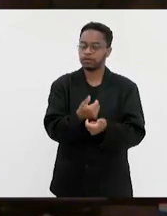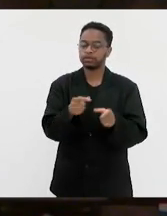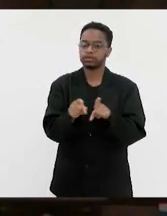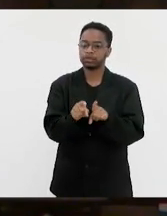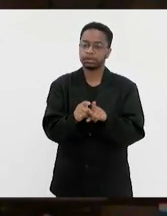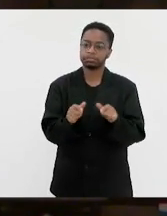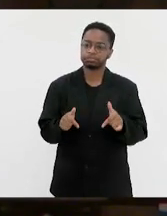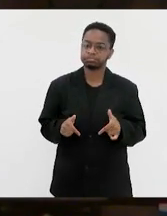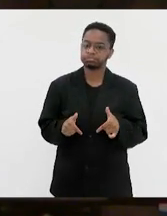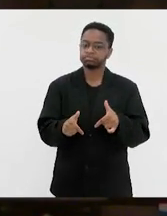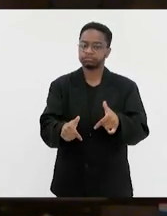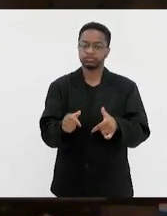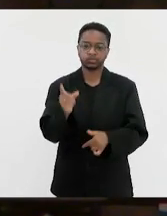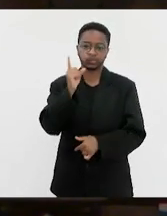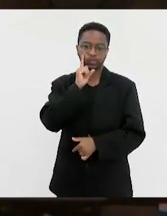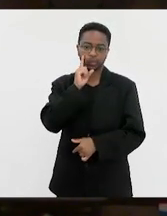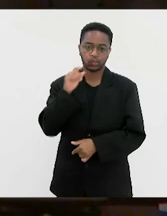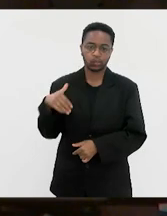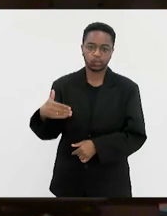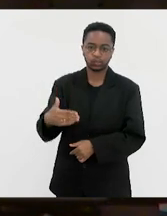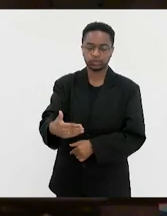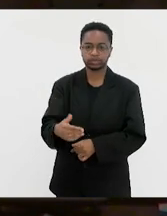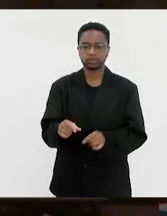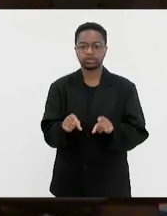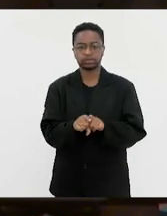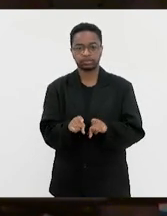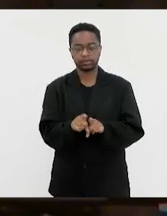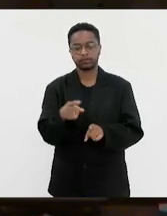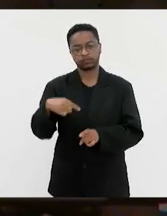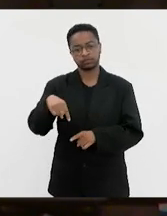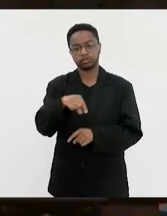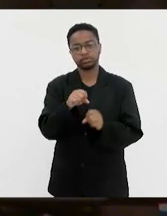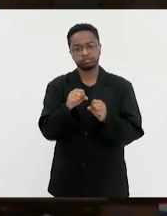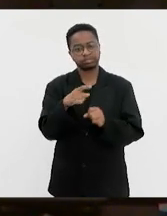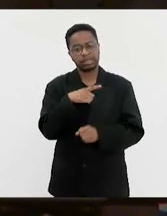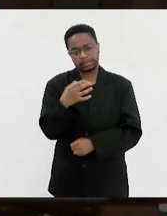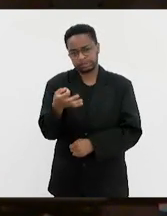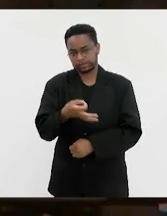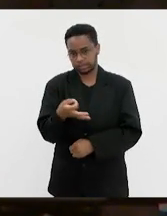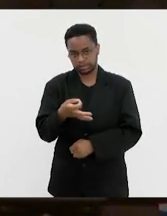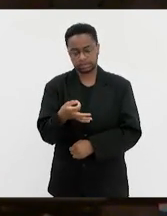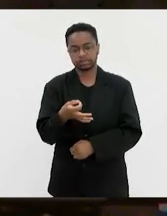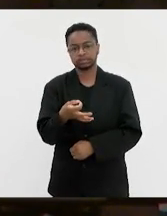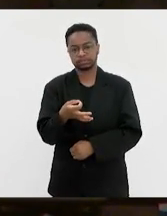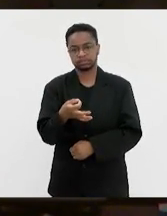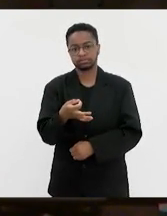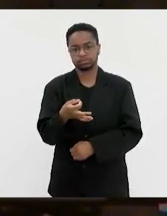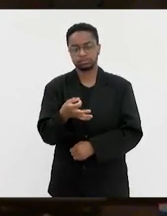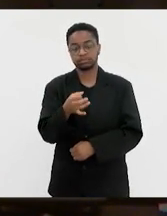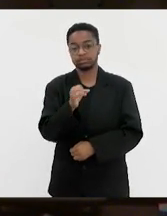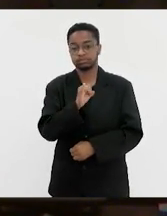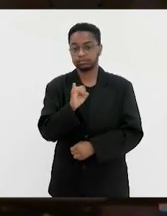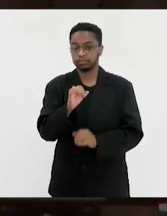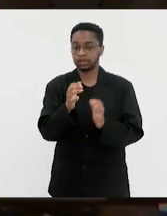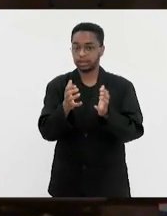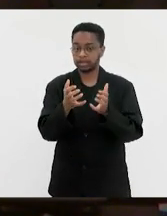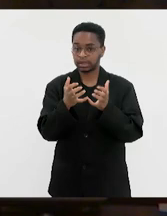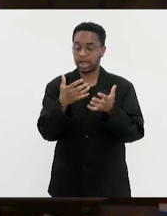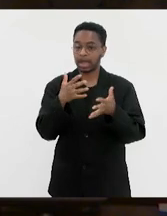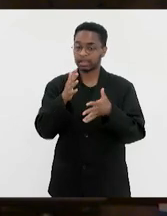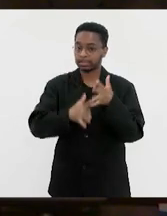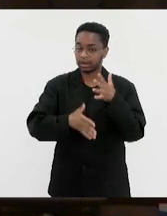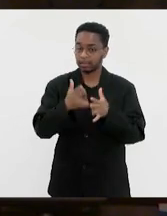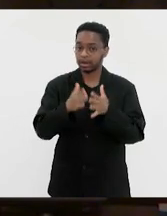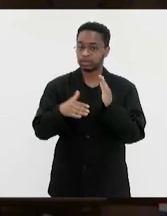máquina no dia a dia, e vocês podem estar certos que quem quiser, né, atrapalhar o